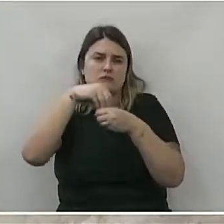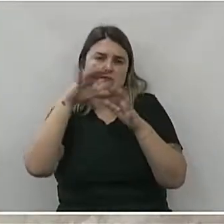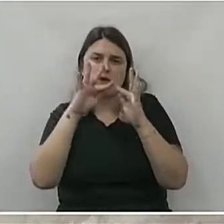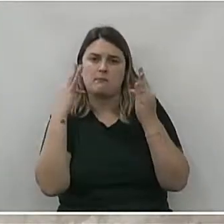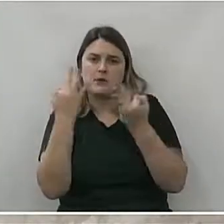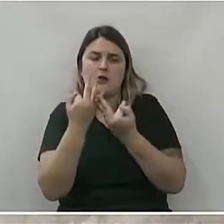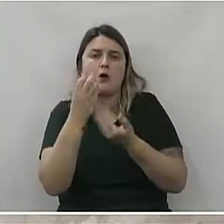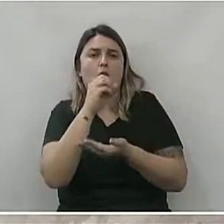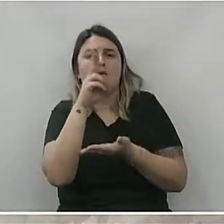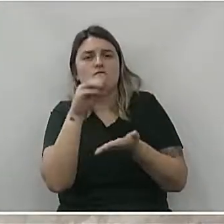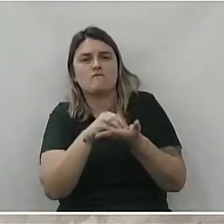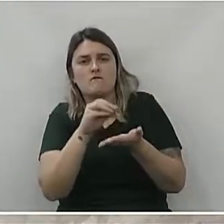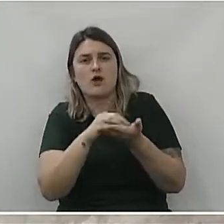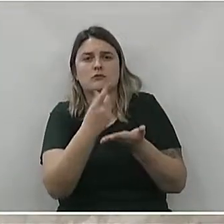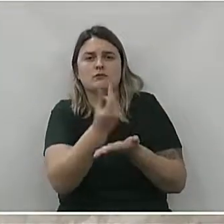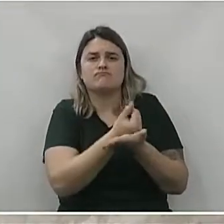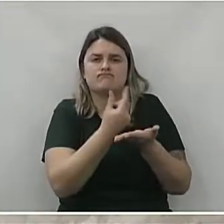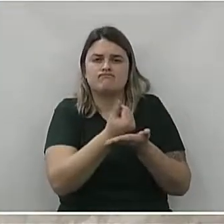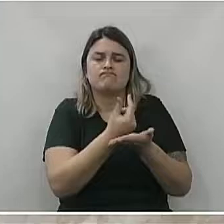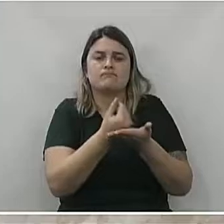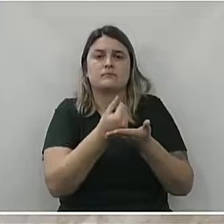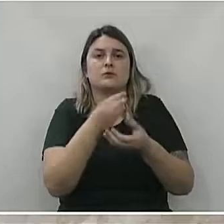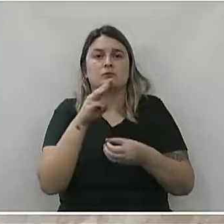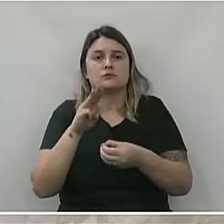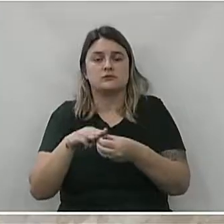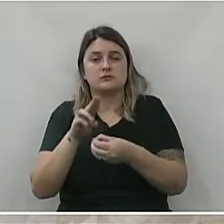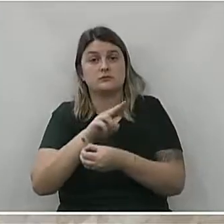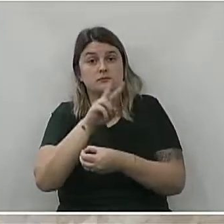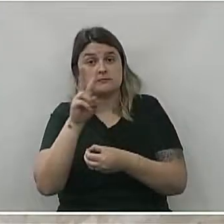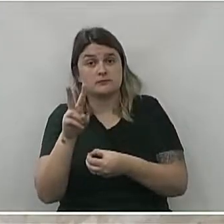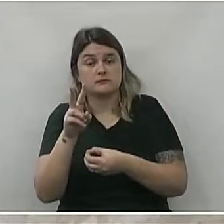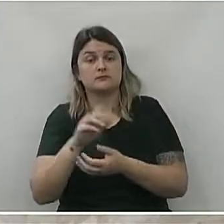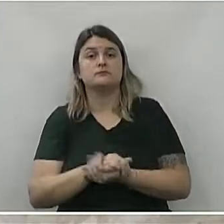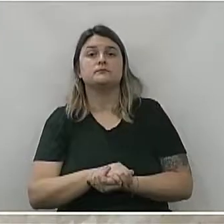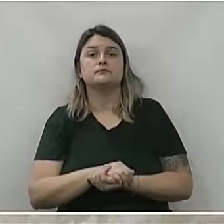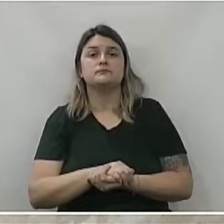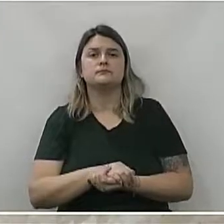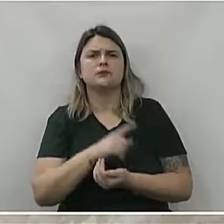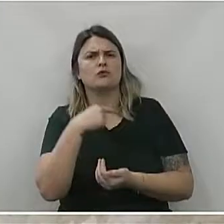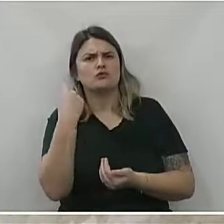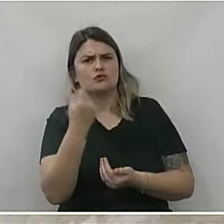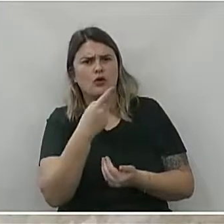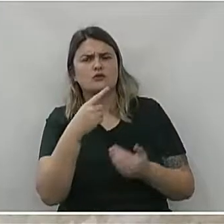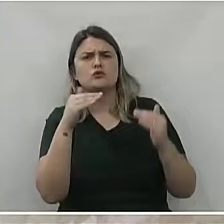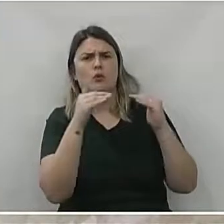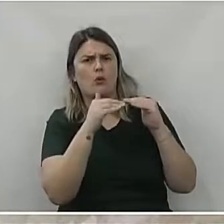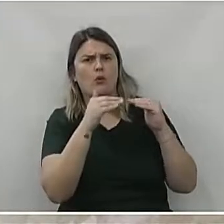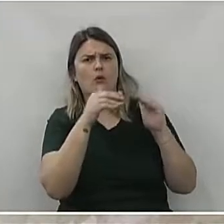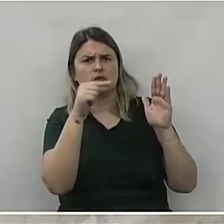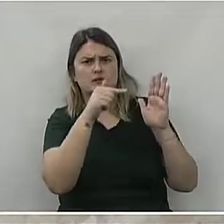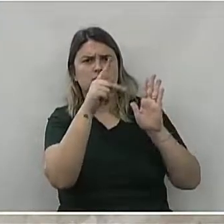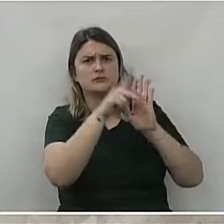de vulnerabilidade socioeconômica em União da Vitória. Fundamentação. Somos de parecer